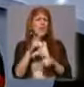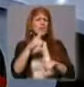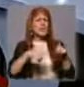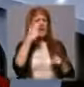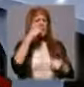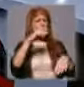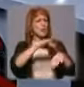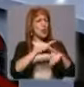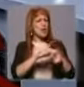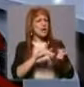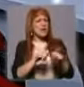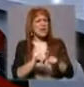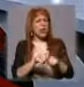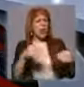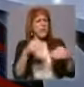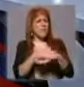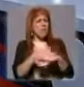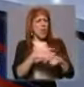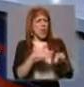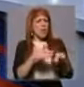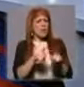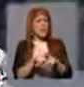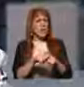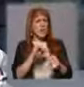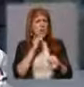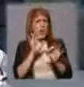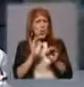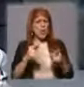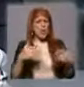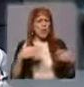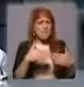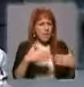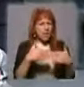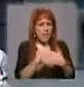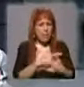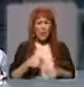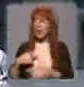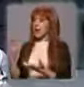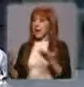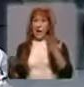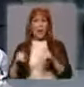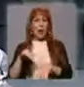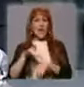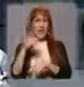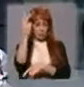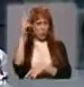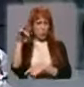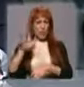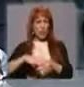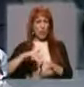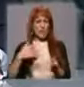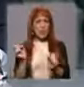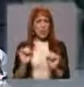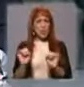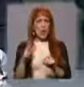morra sem ter acesso a cuidados paliativos? É uma das preocupações que existe hoje em dia, é quase uma doença crónica o facto de não termos